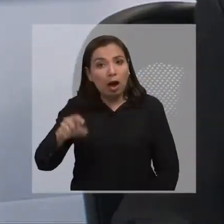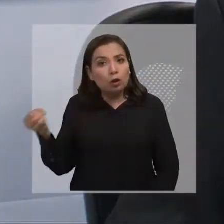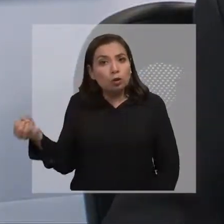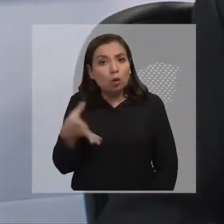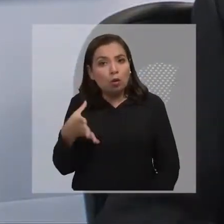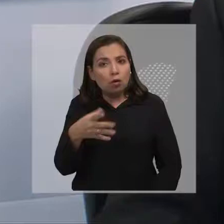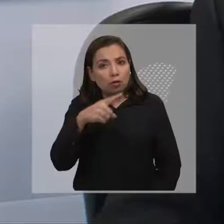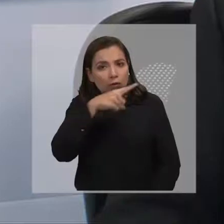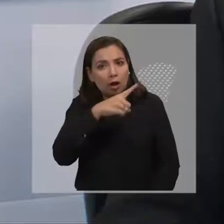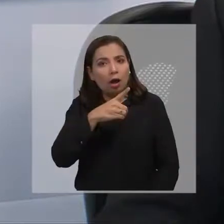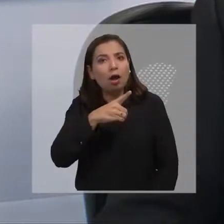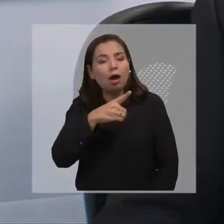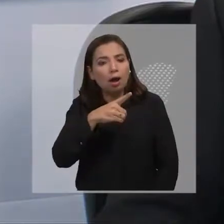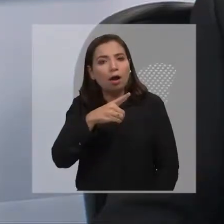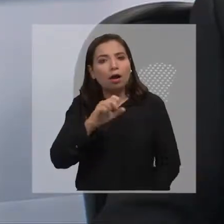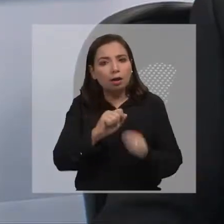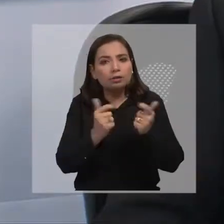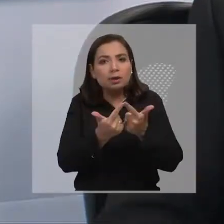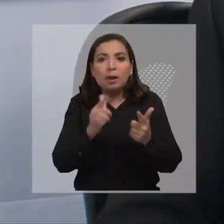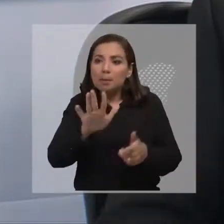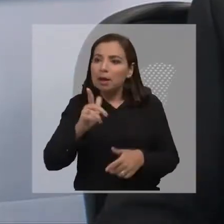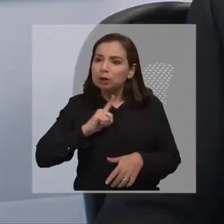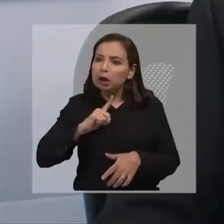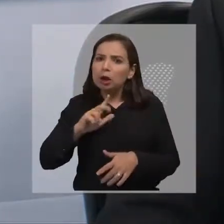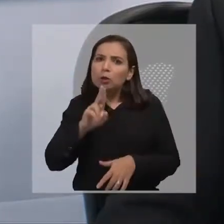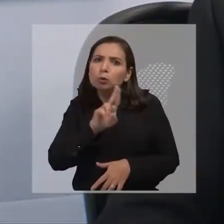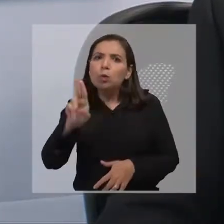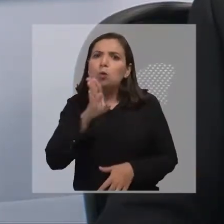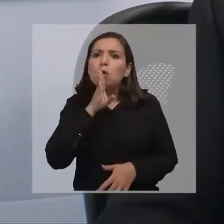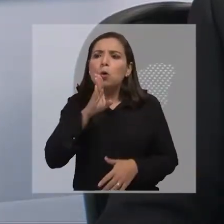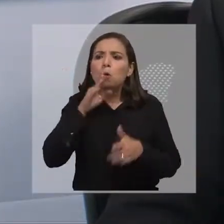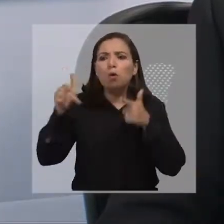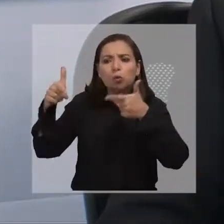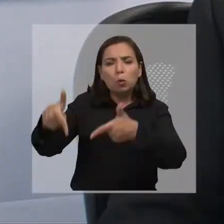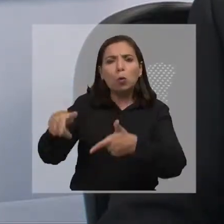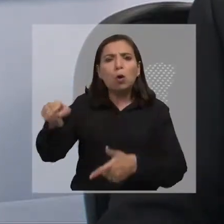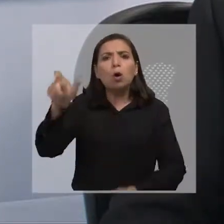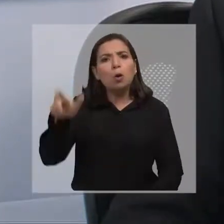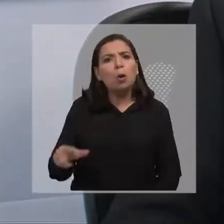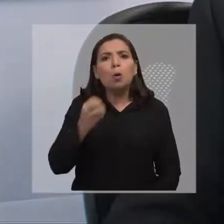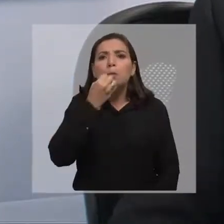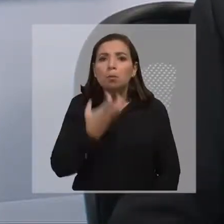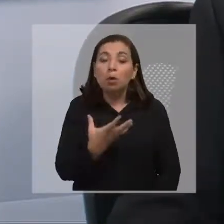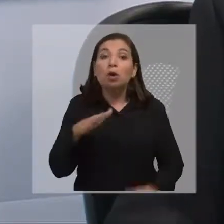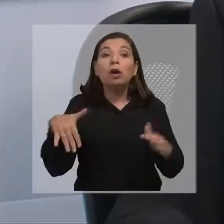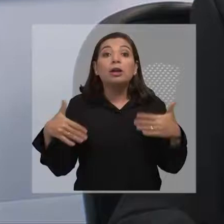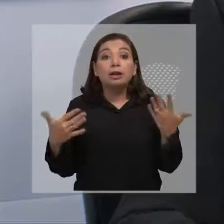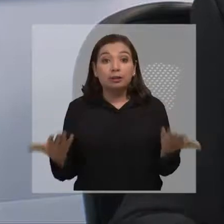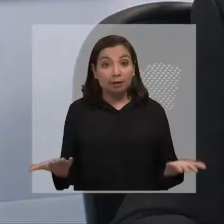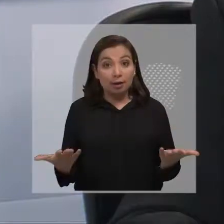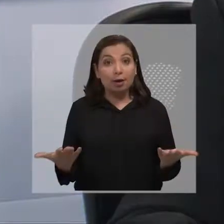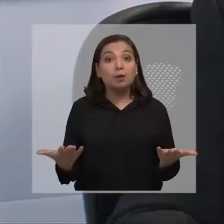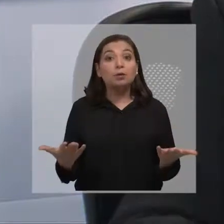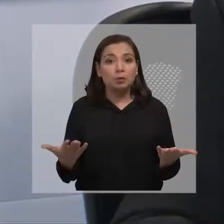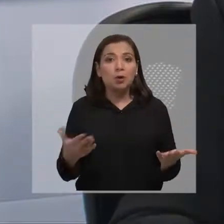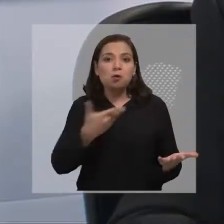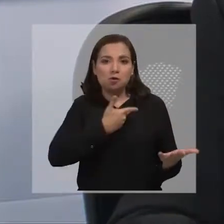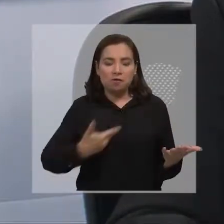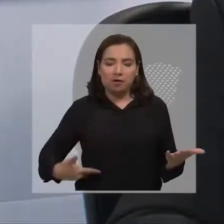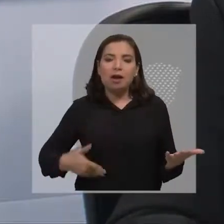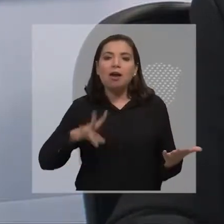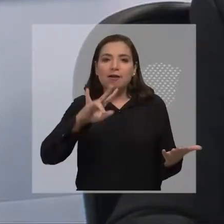Assembleia, já é um nome consolidado em Fortaleza. Então, eu acho que, de alguma maneira, o governador vai jogar internamente